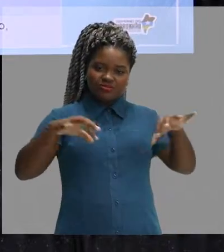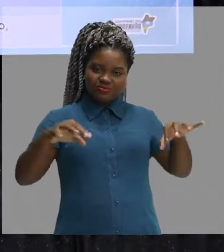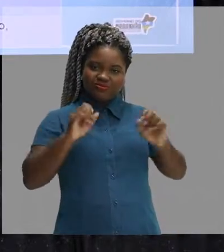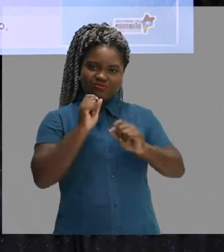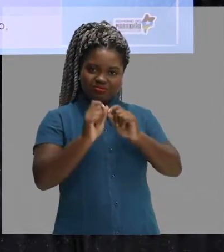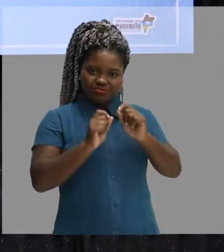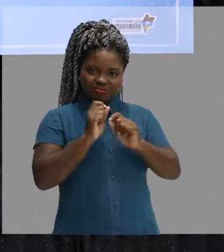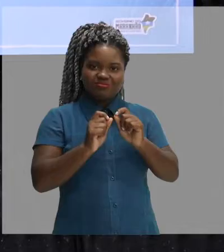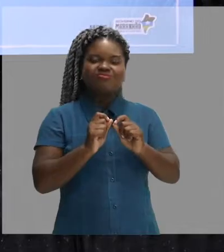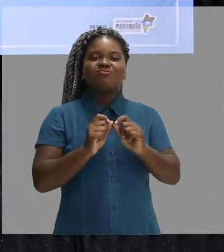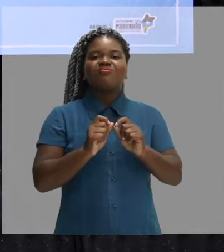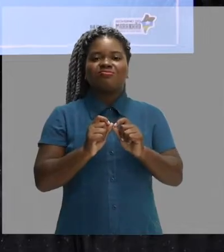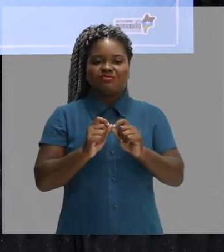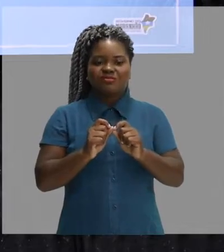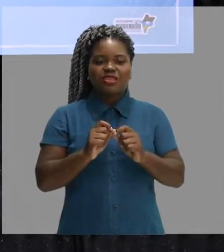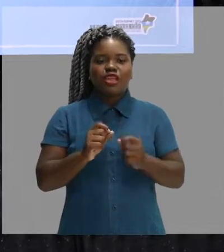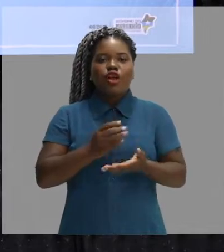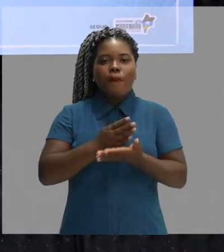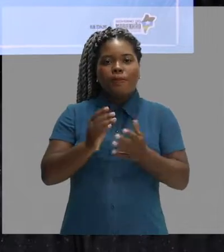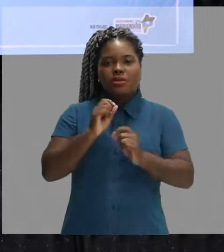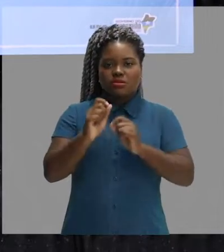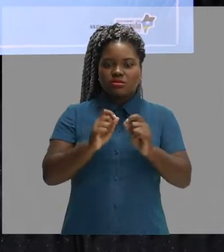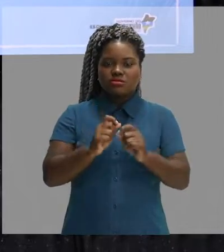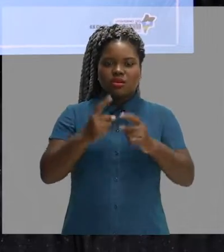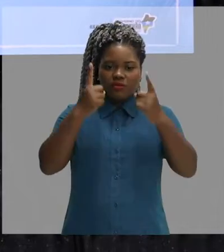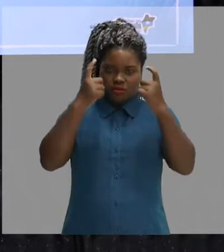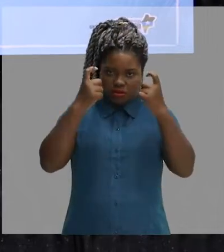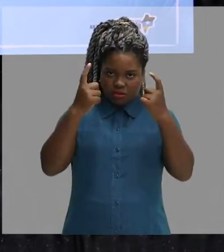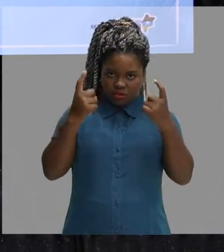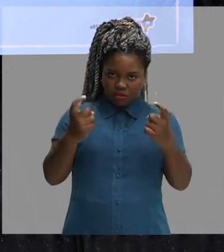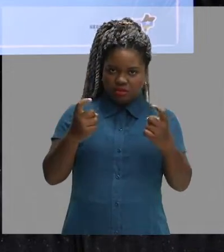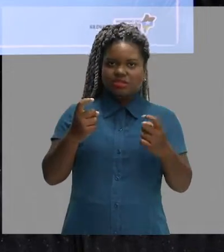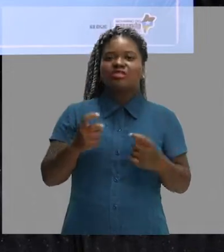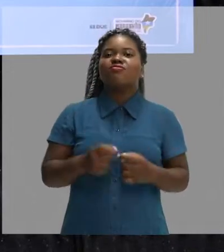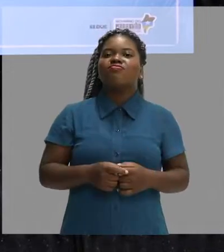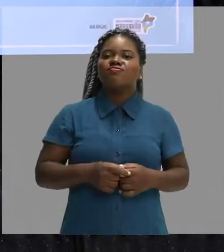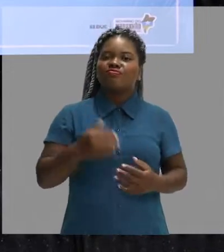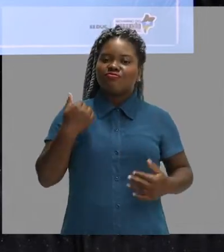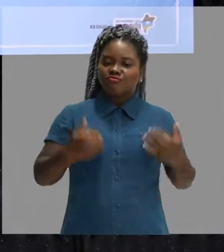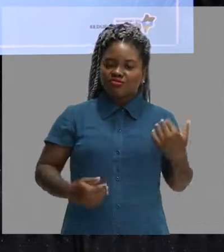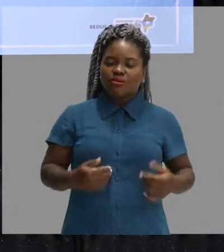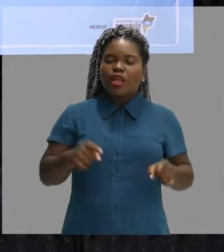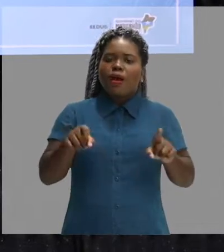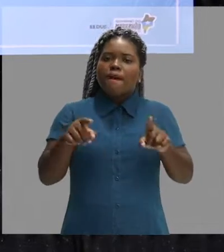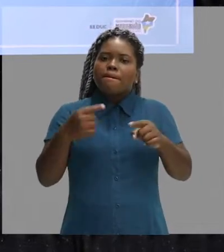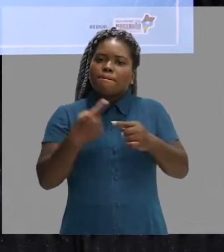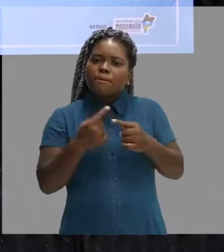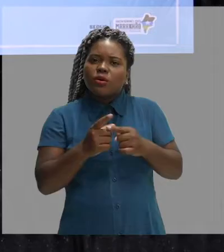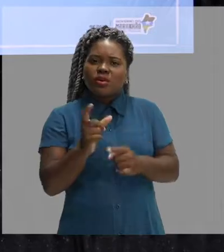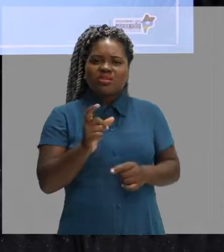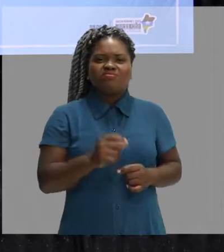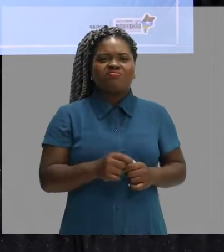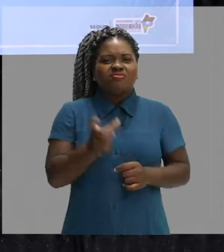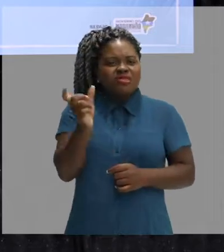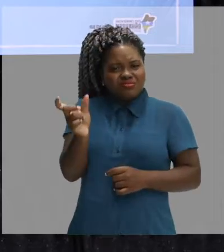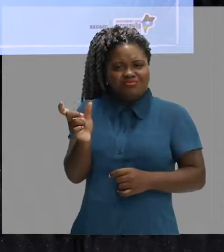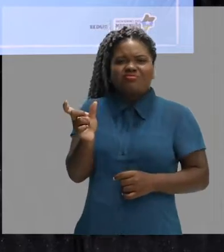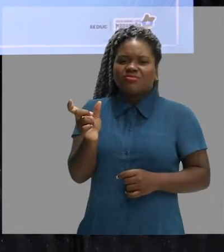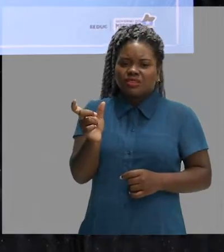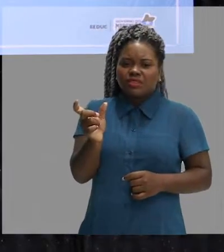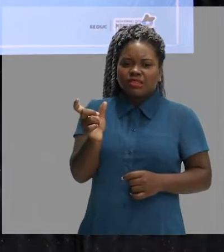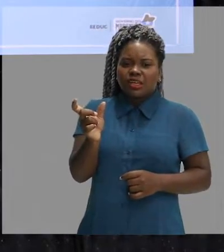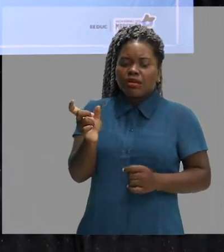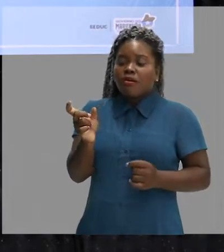delas, começando com a violência física. Por que o nome é violência física? Porque ela pressupõe o uso da